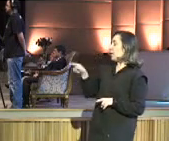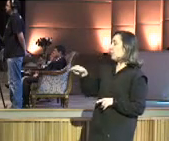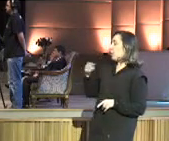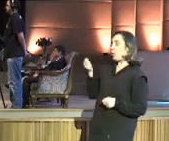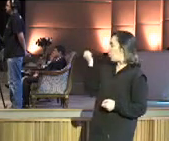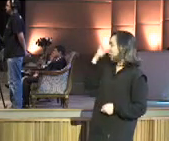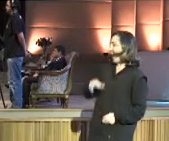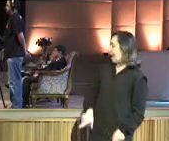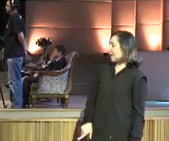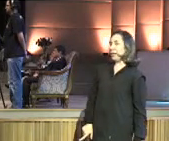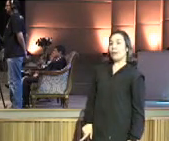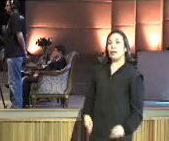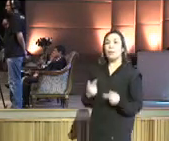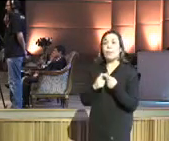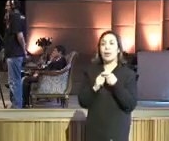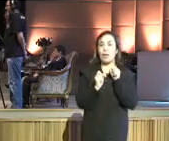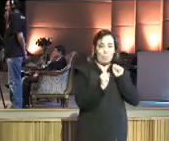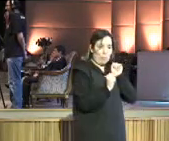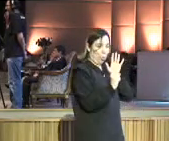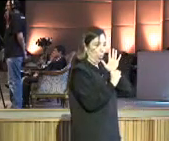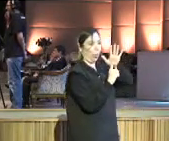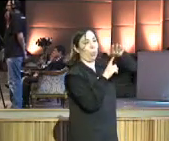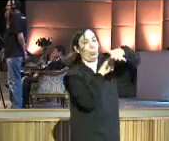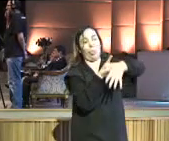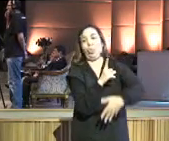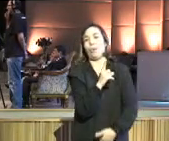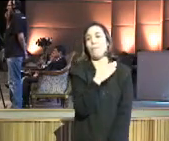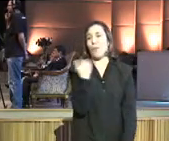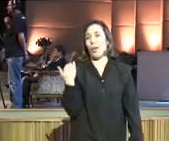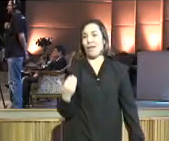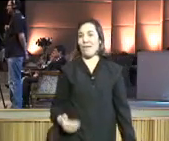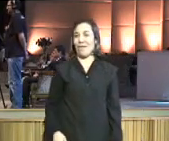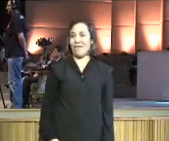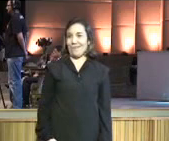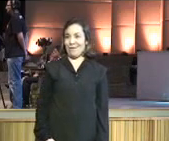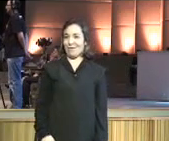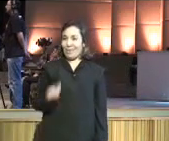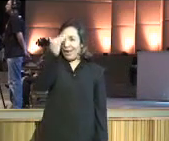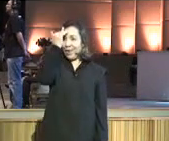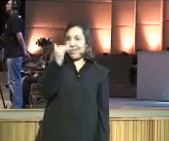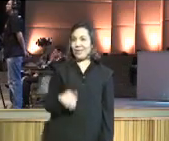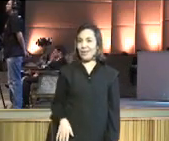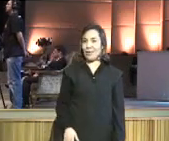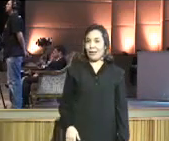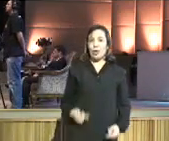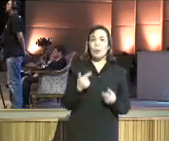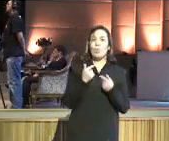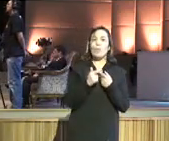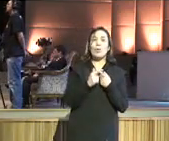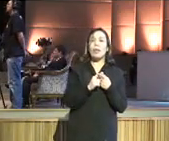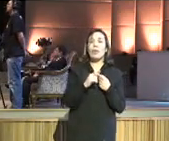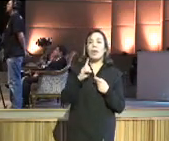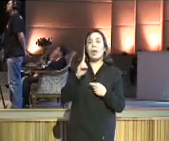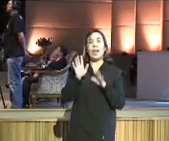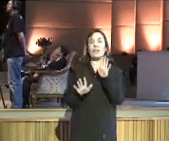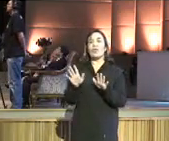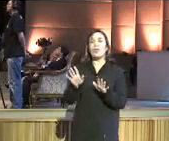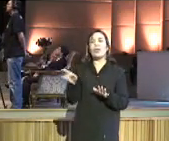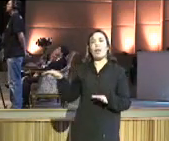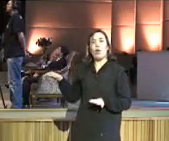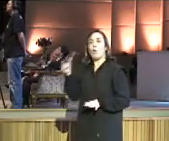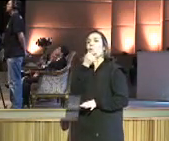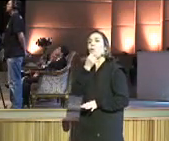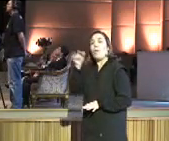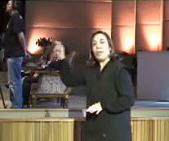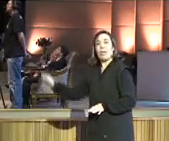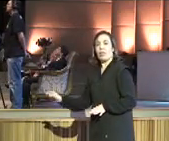Quando eu estou buscando os escudos e a glória, tantas vezes Deus faz promessas para nós que a gente não se apropria por fé,